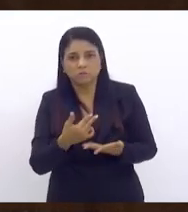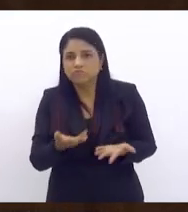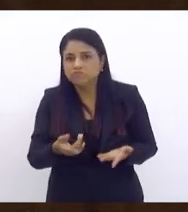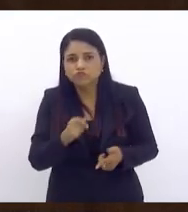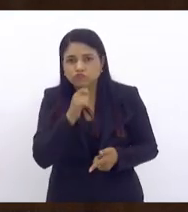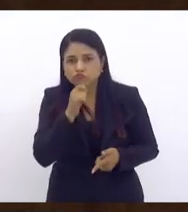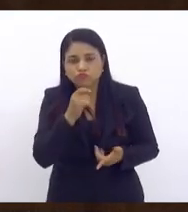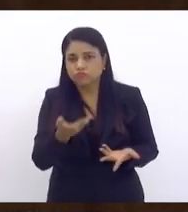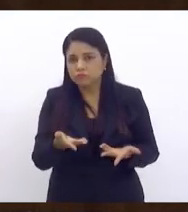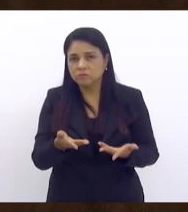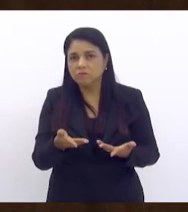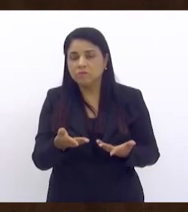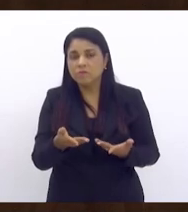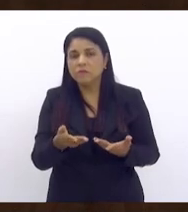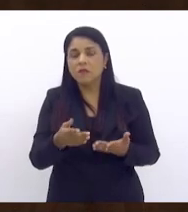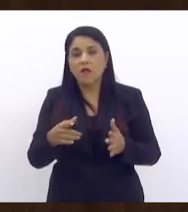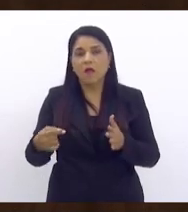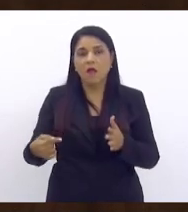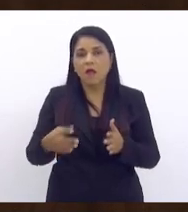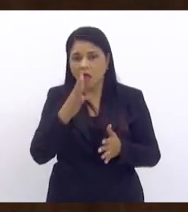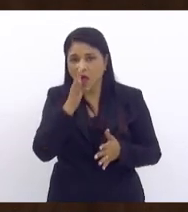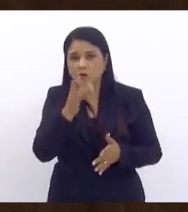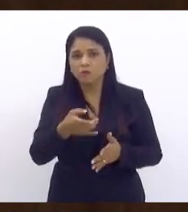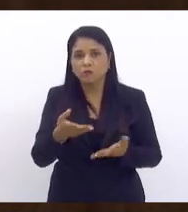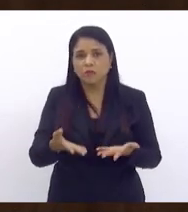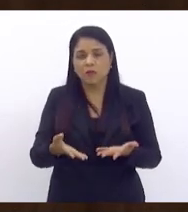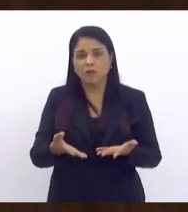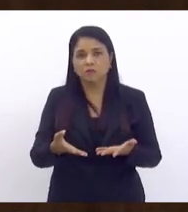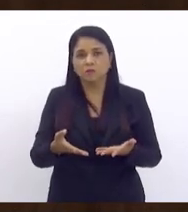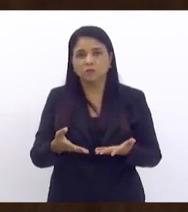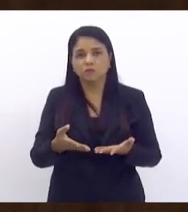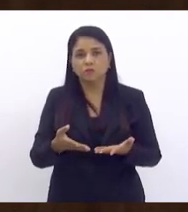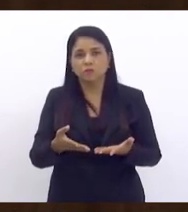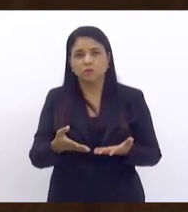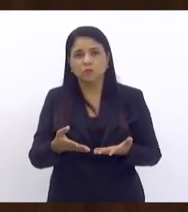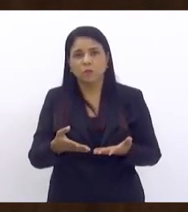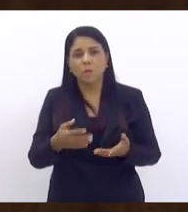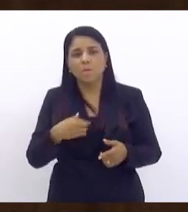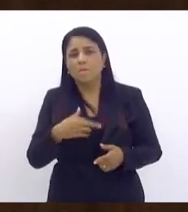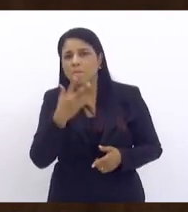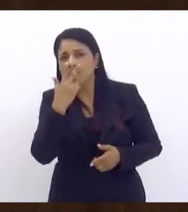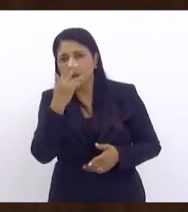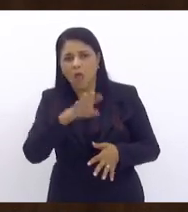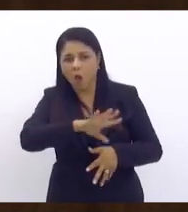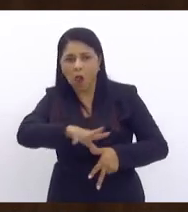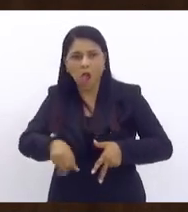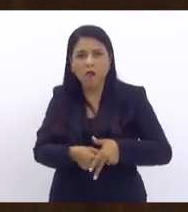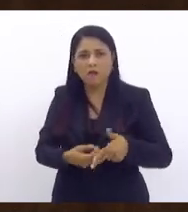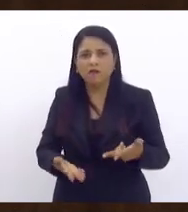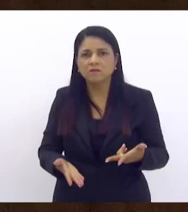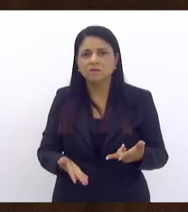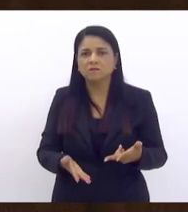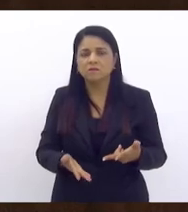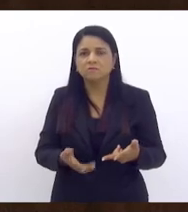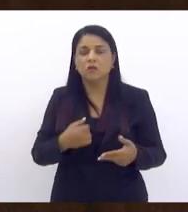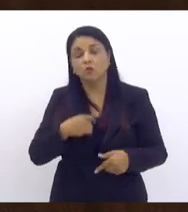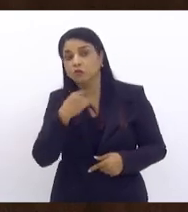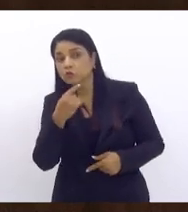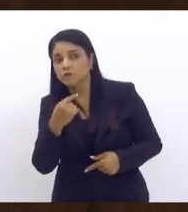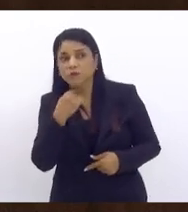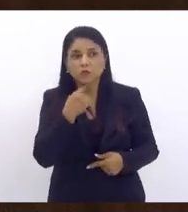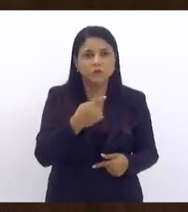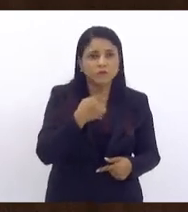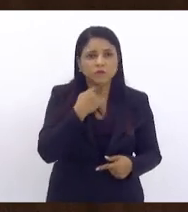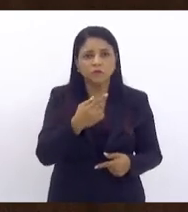acusados ali, ou a forma da abordagem, como se eles estivessem metidos com alguma corrupção. E aí fiquei na dúvida. Eu